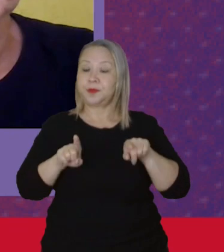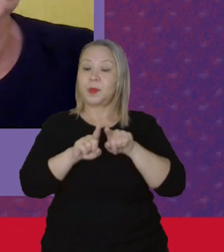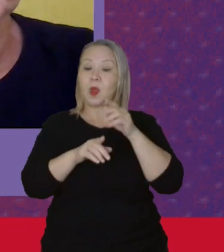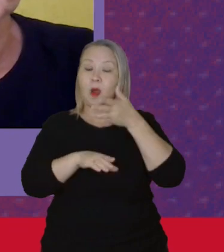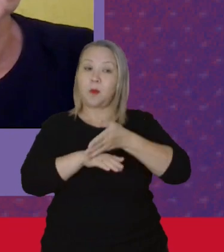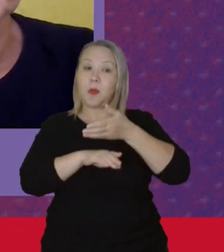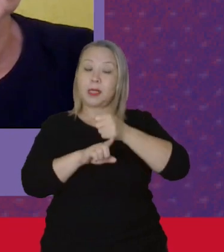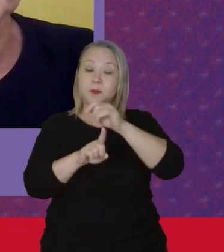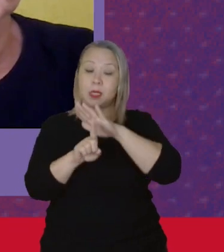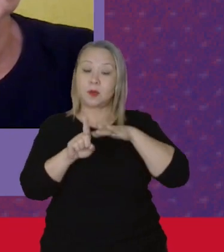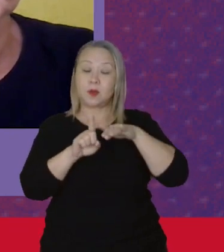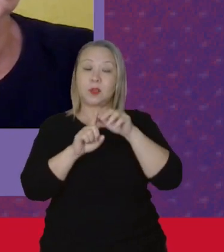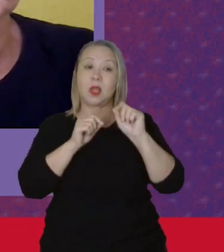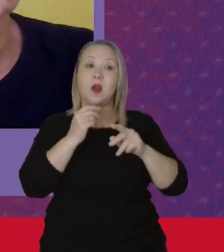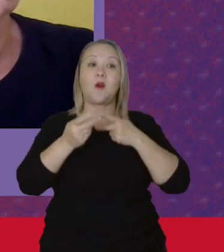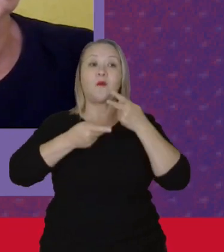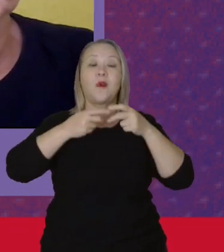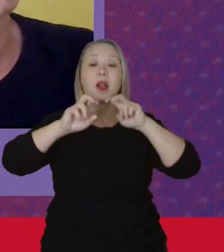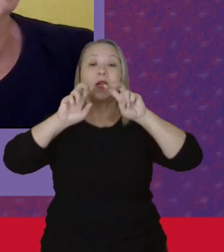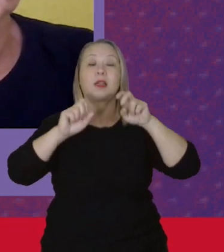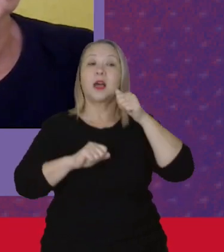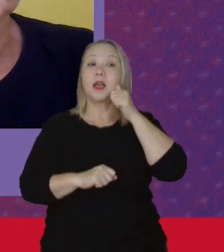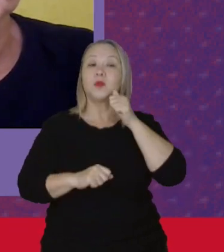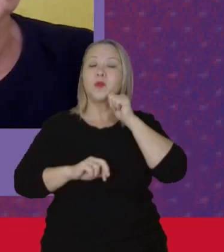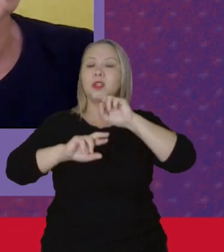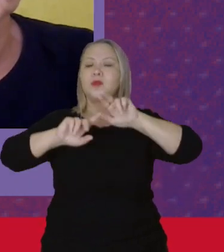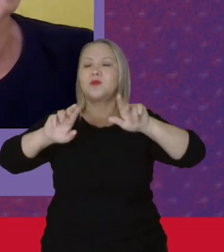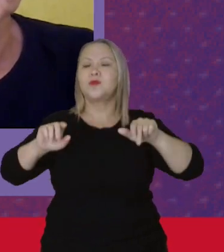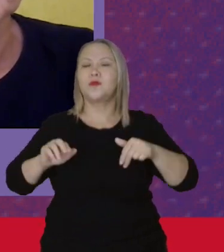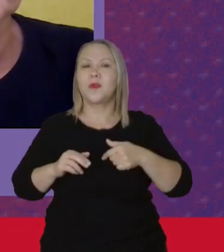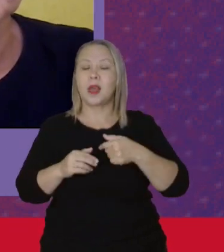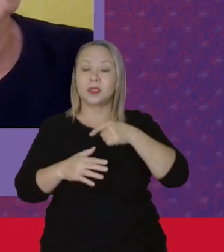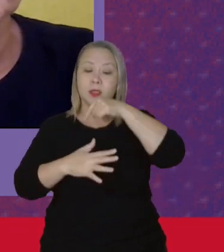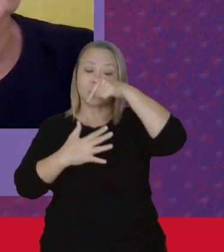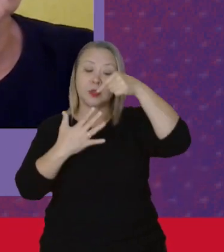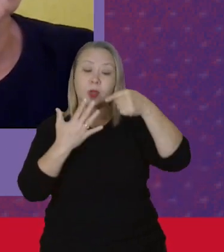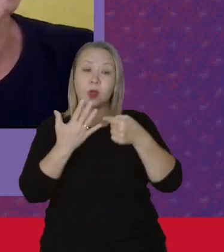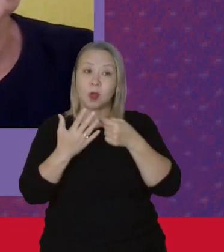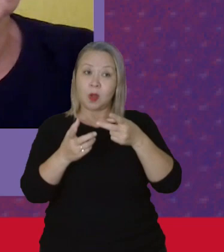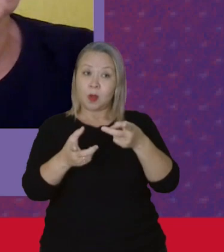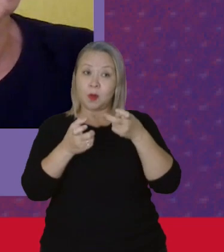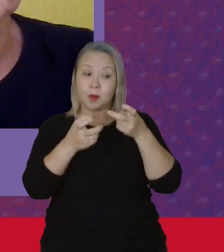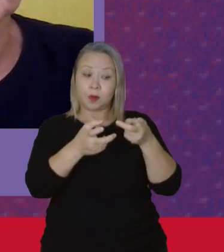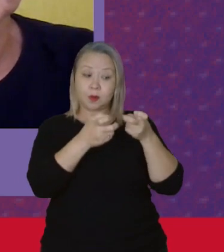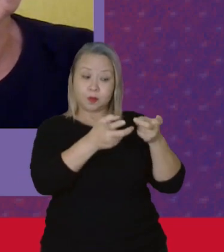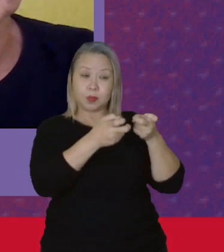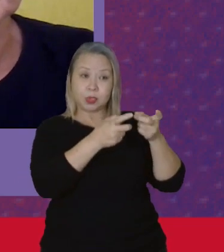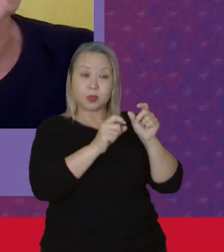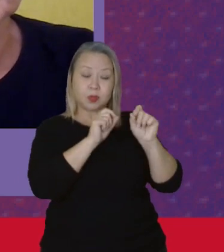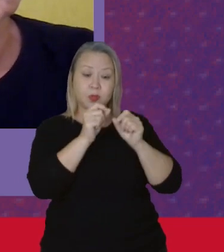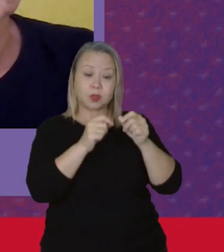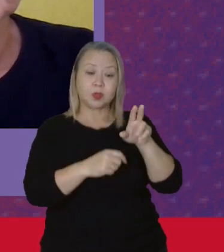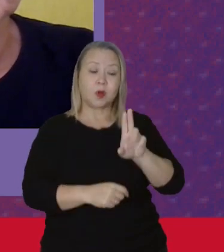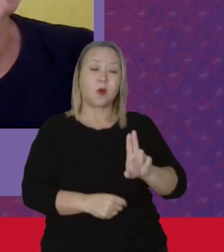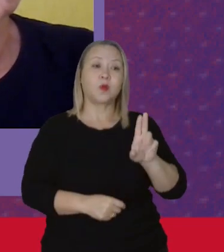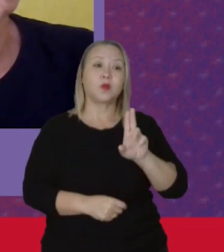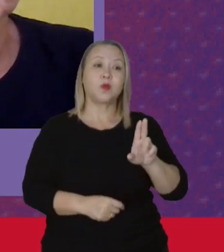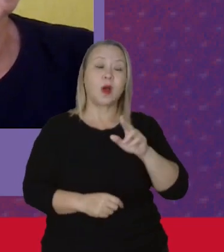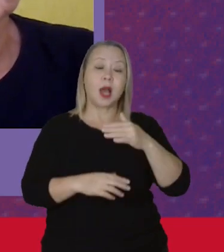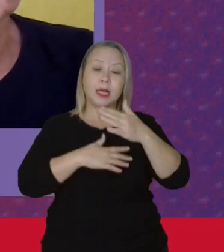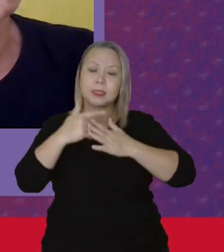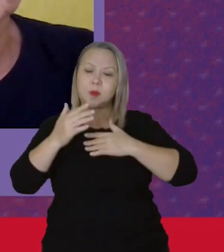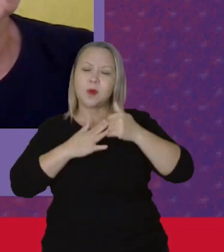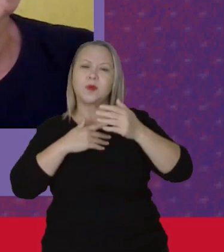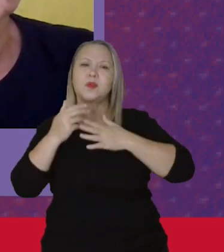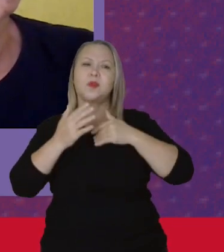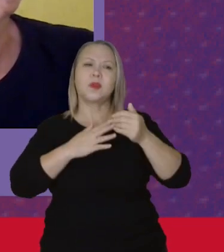participação social colocando as mulheres de diversos pontos de vista, inclusive se são usuárias, se são